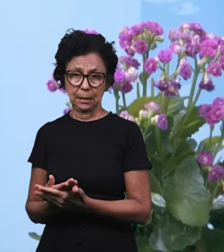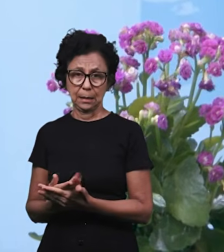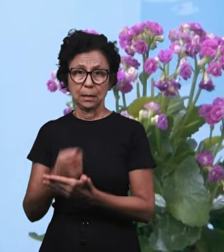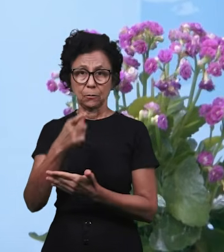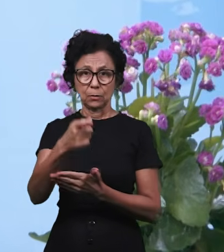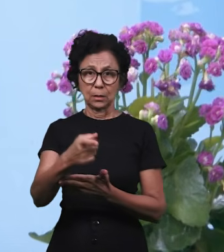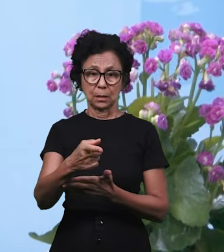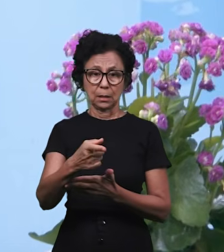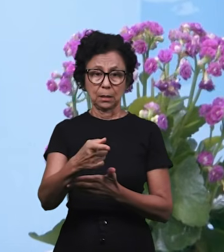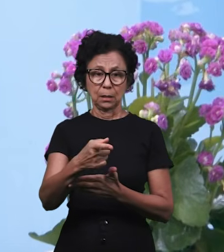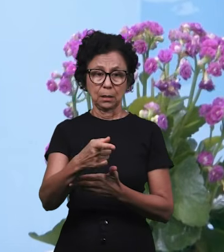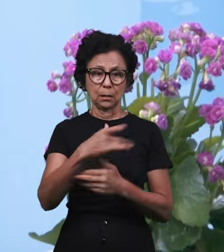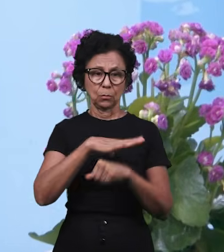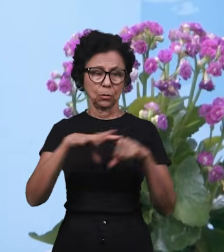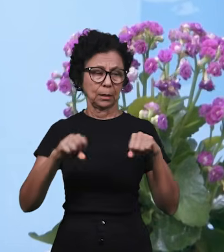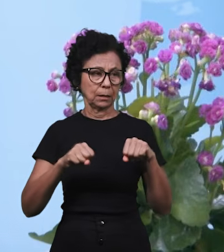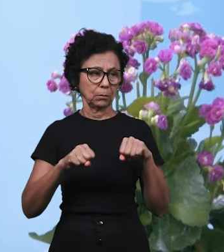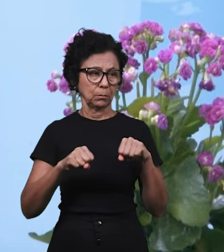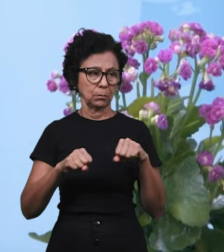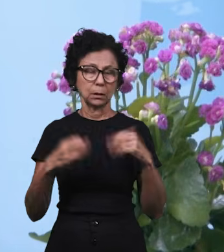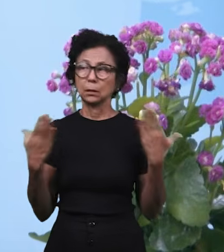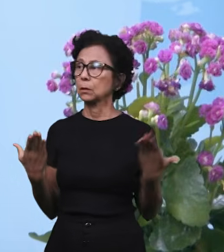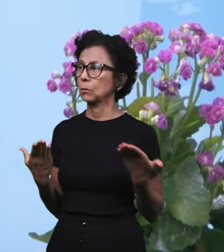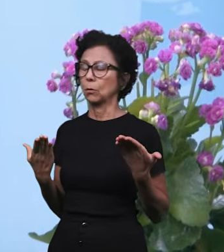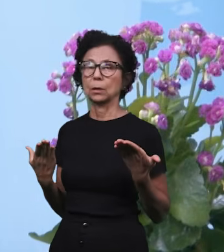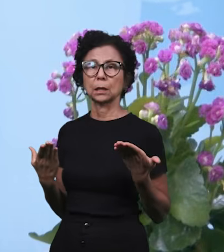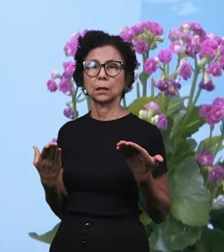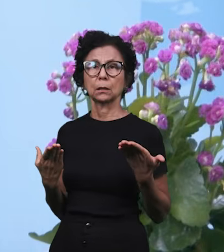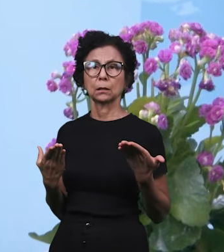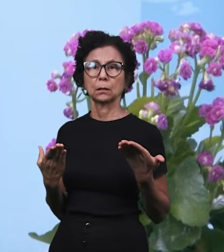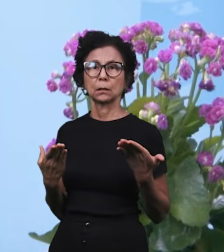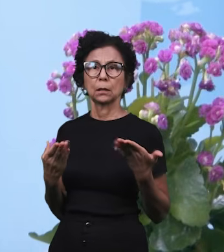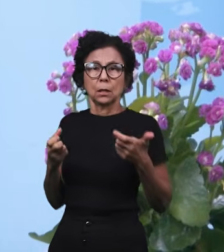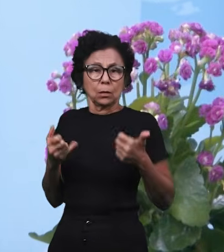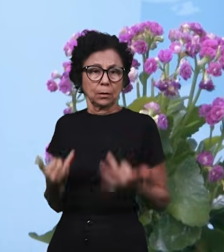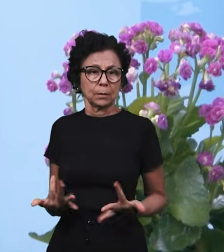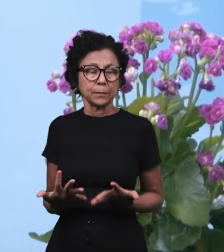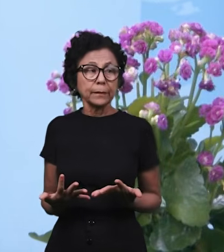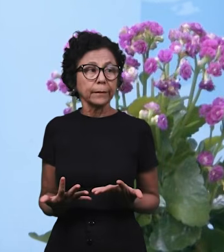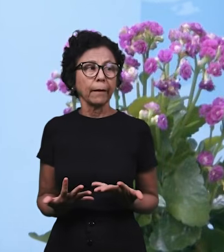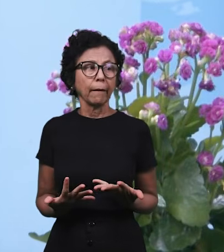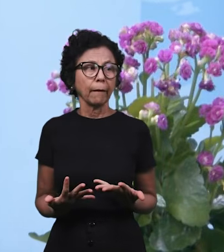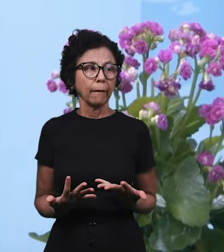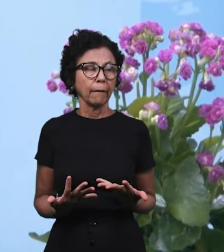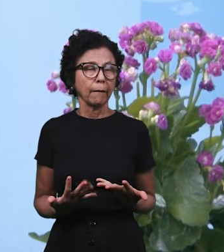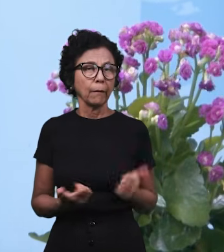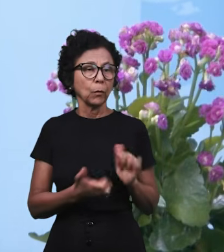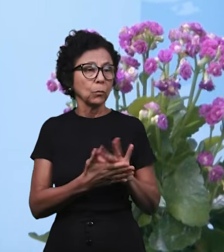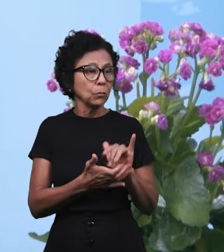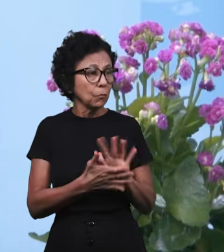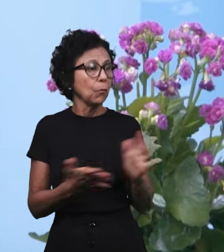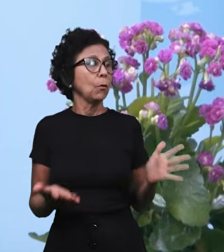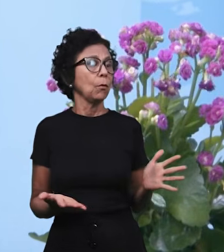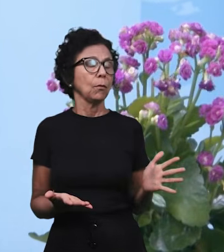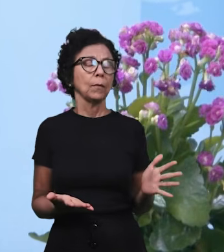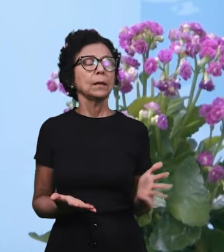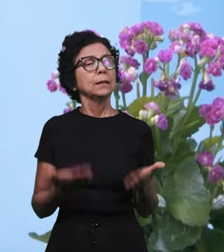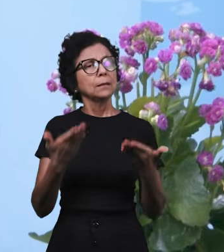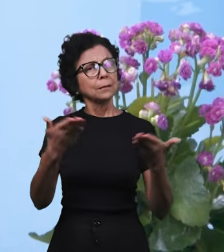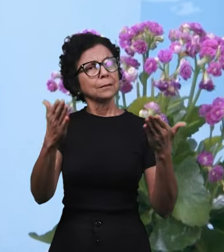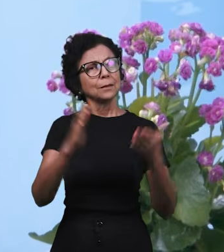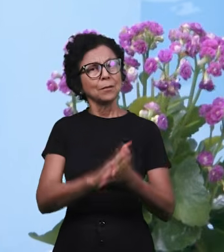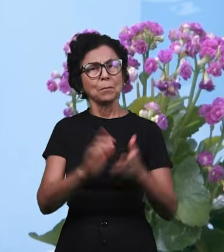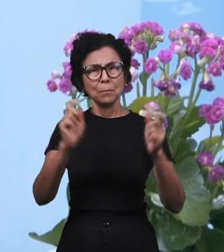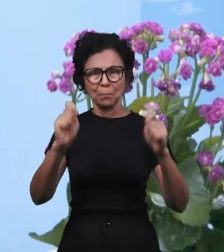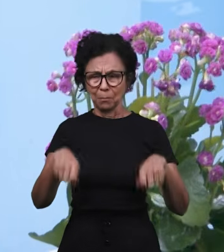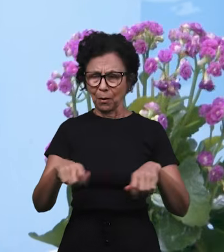tradutória que eu vou fazer? Eu quero contextualizar. Eu quero explicar, eu quero fazer o sentido. Faça, meu irmão. Não se preocupe quem está